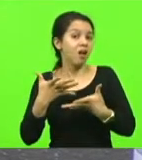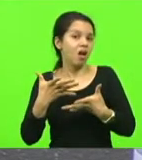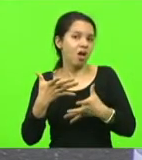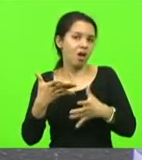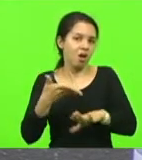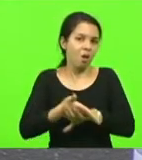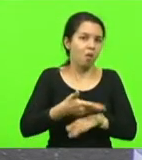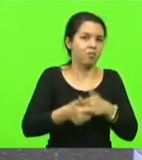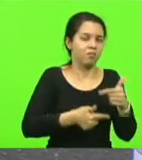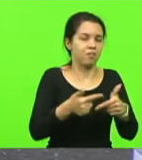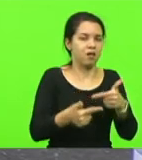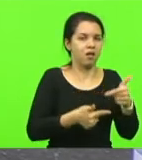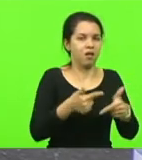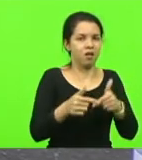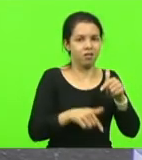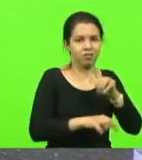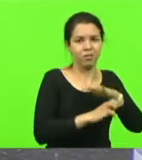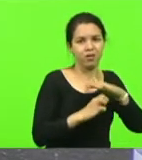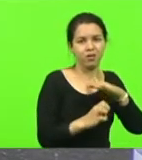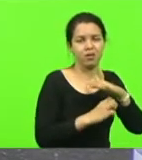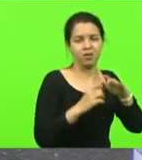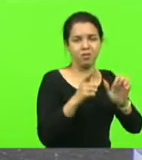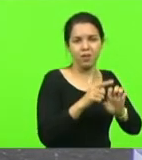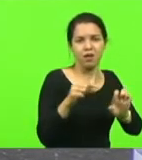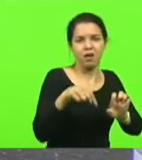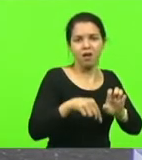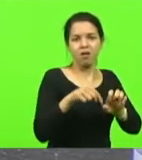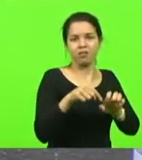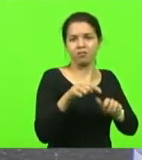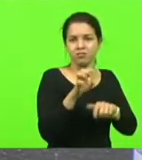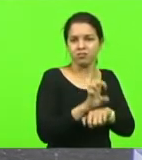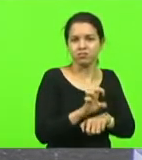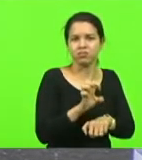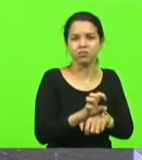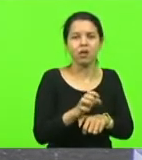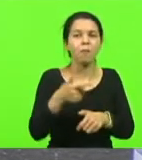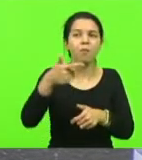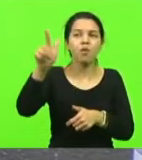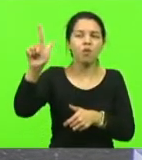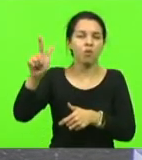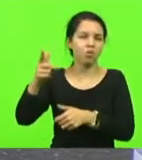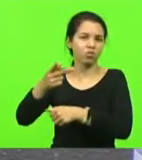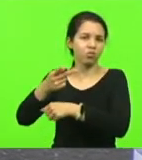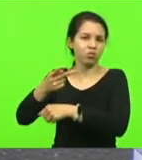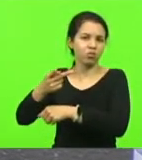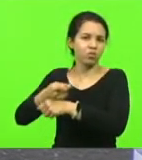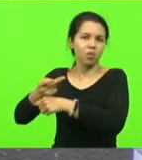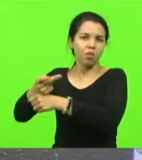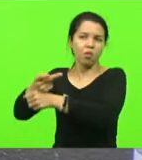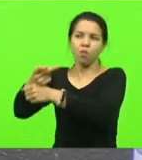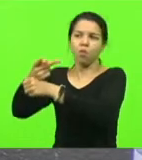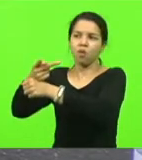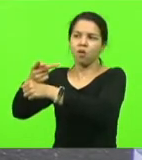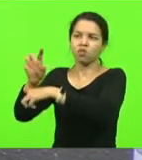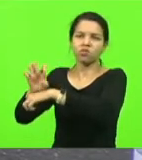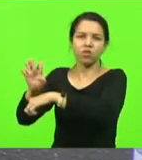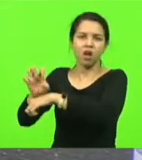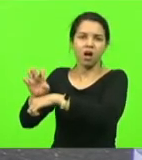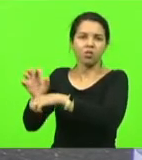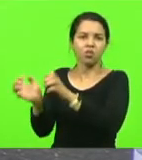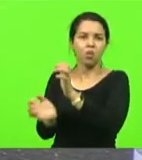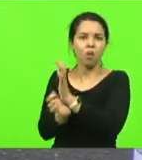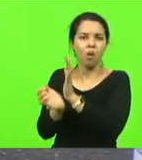buscam estados que têm uma legislação mais simples. Eu não estou tratando aqui